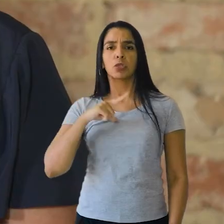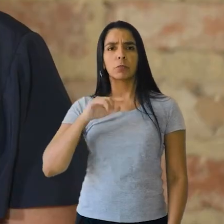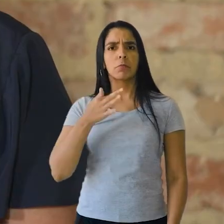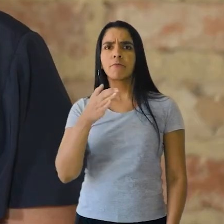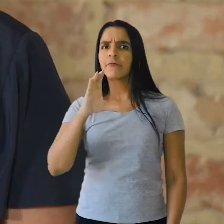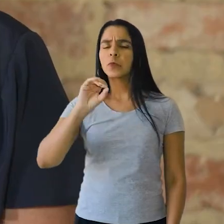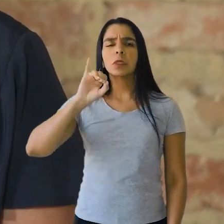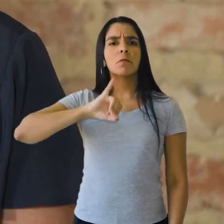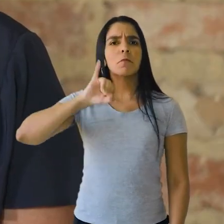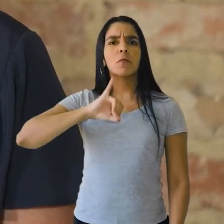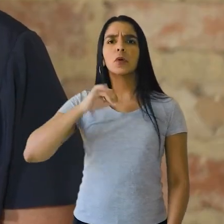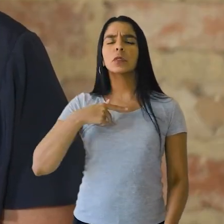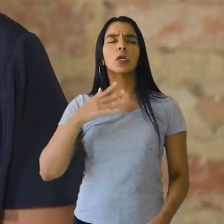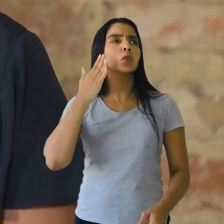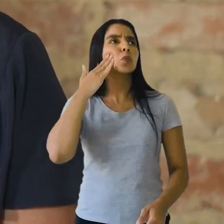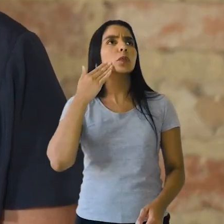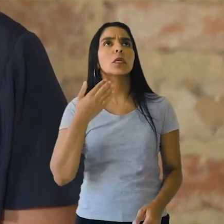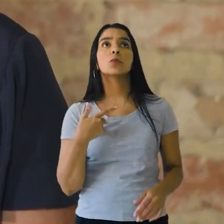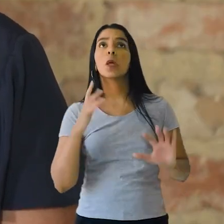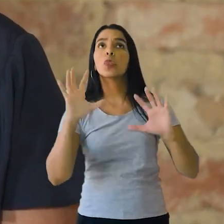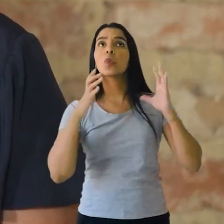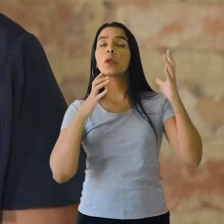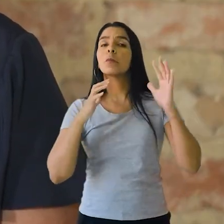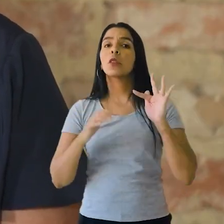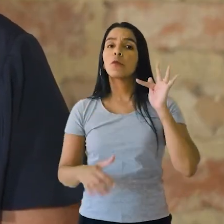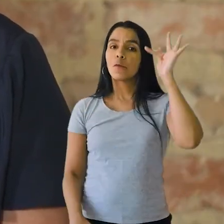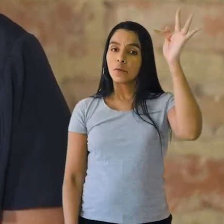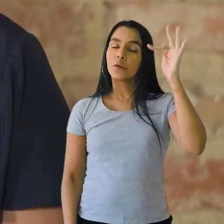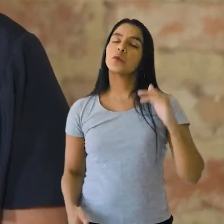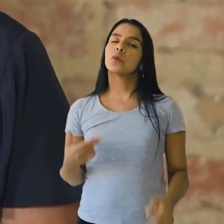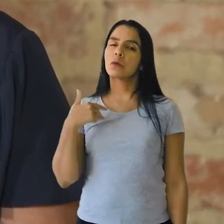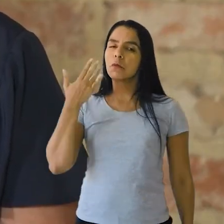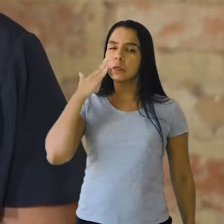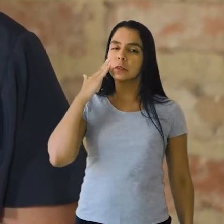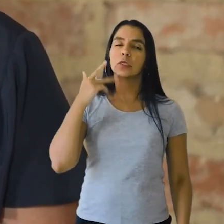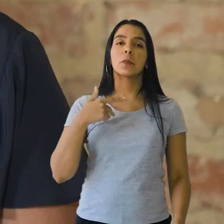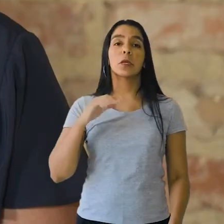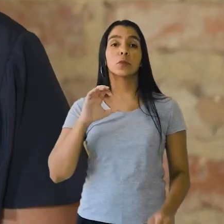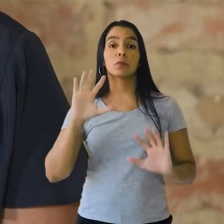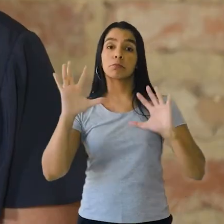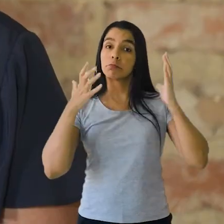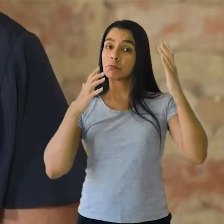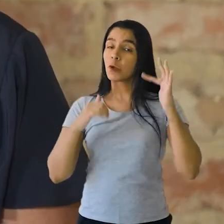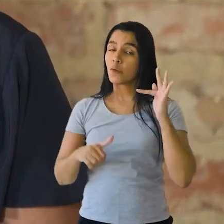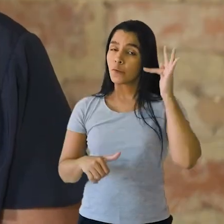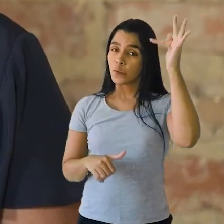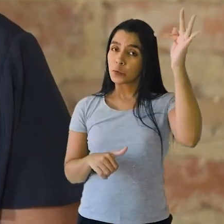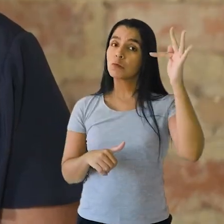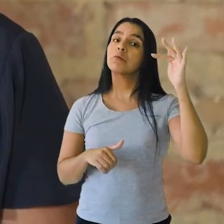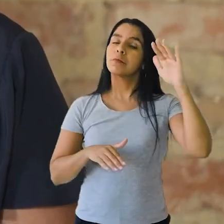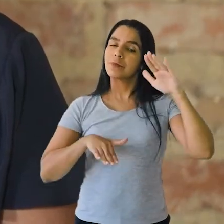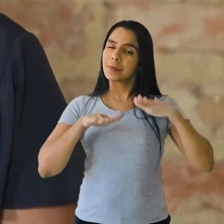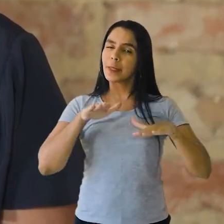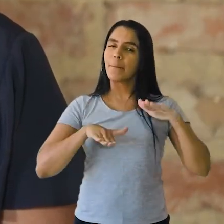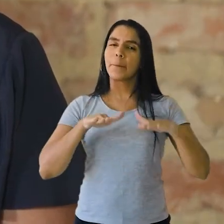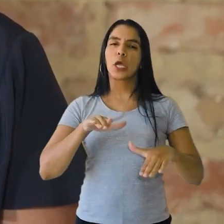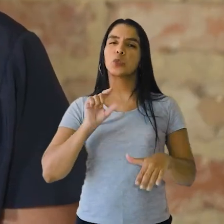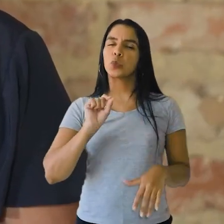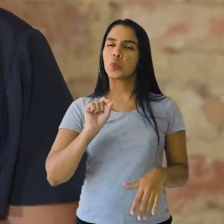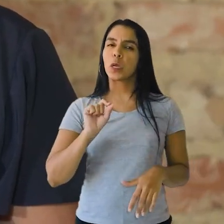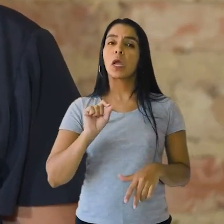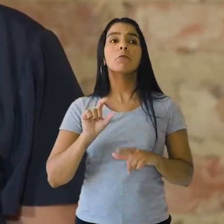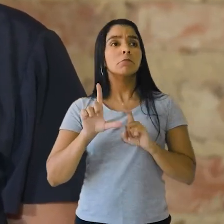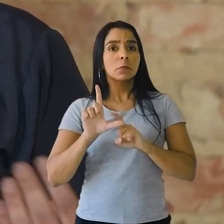um papel muito importante no entendimento do clima no futuro, né? E esse entendimento do clima do